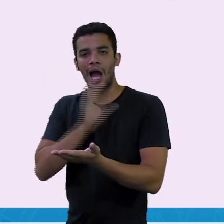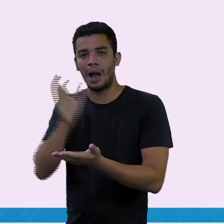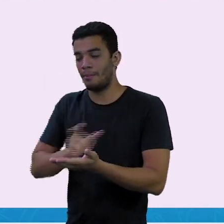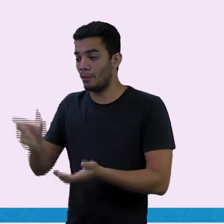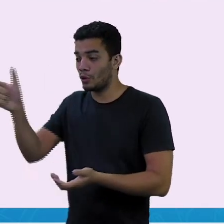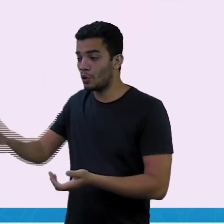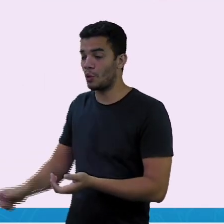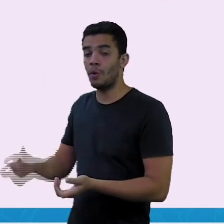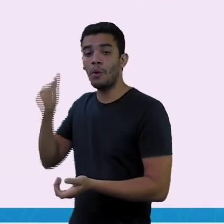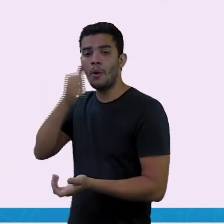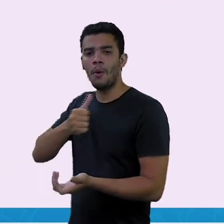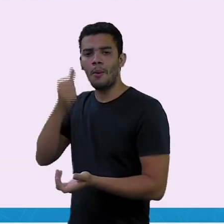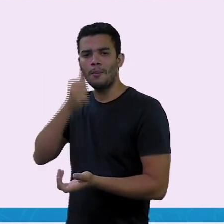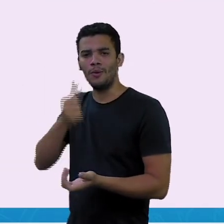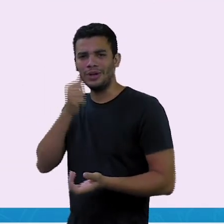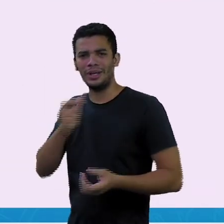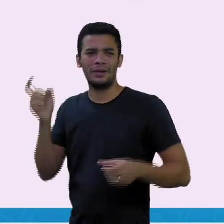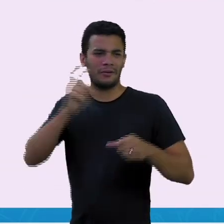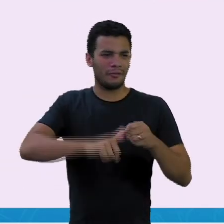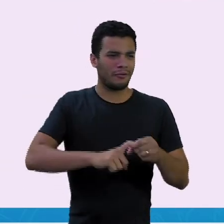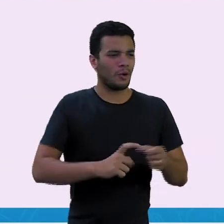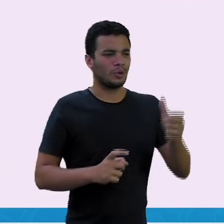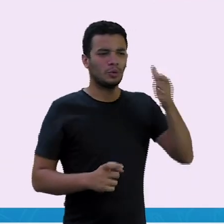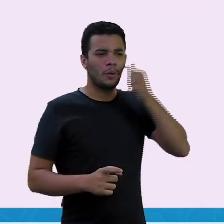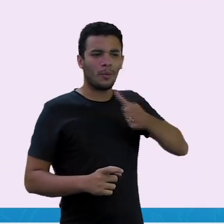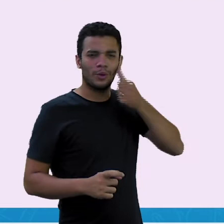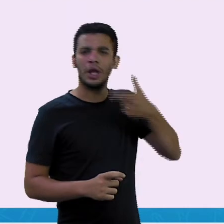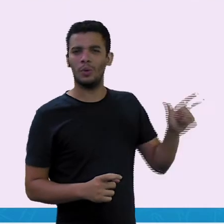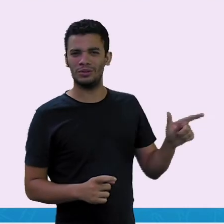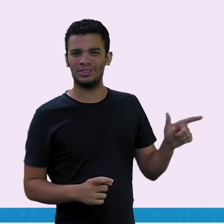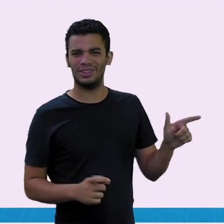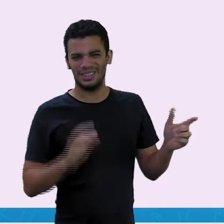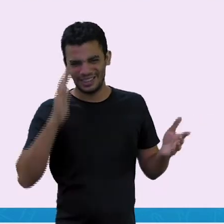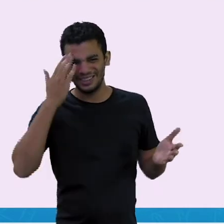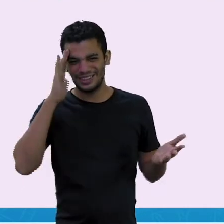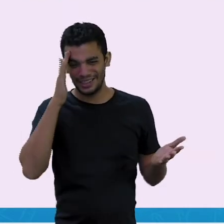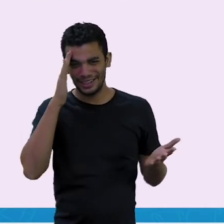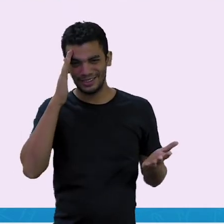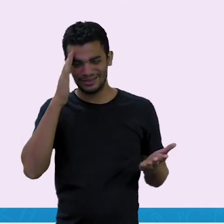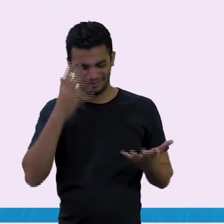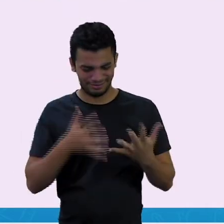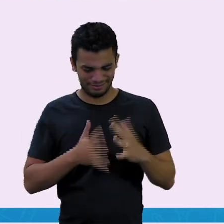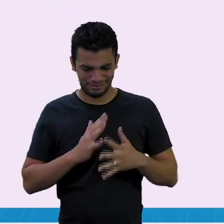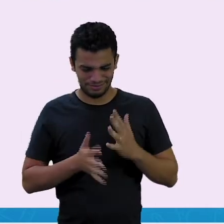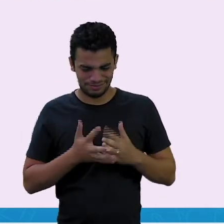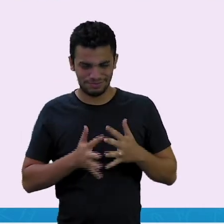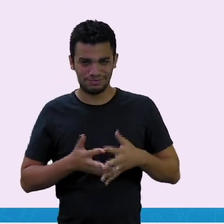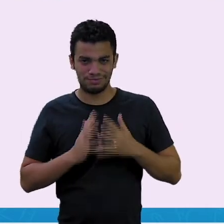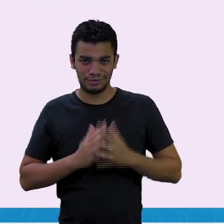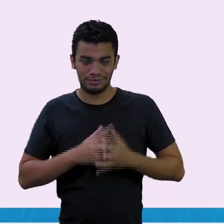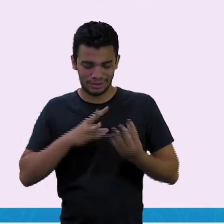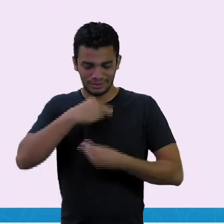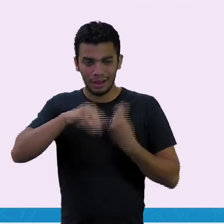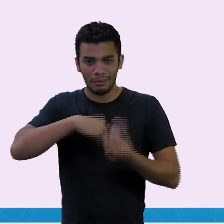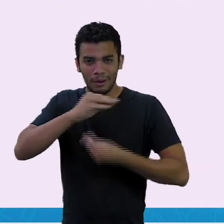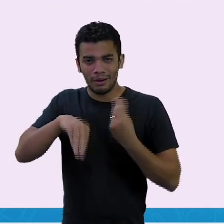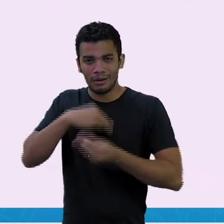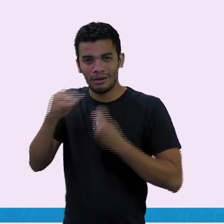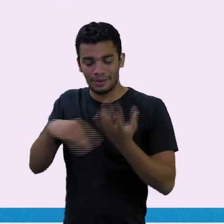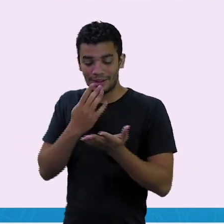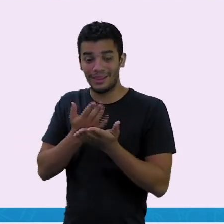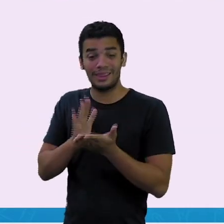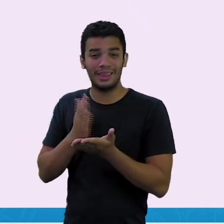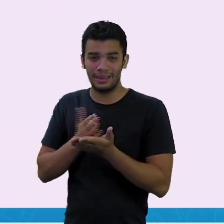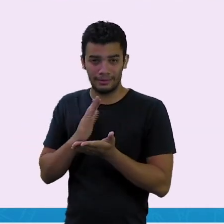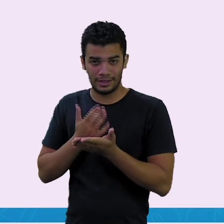bilhete? Bom, o número 1 pediu só que a gente lesse o bilhete. Já lemos. Vamos